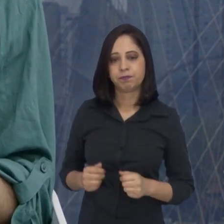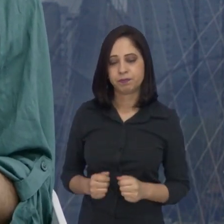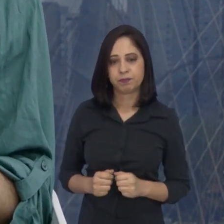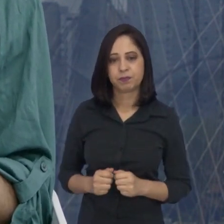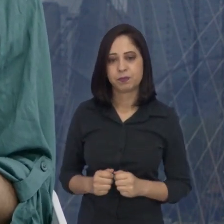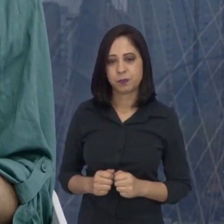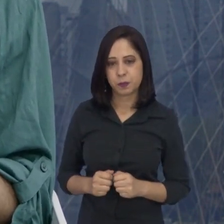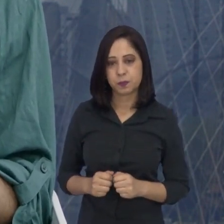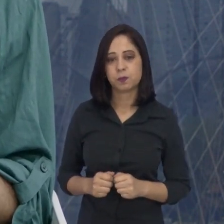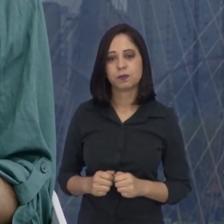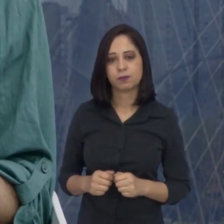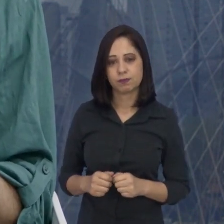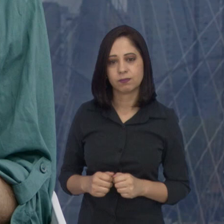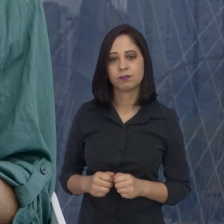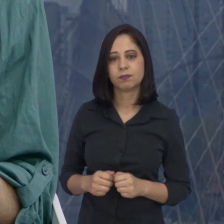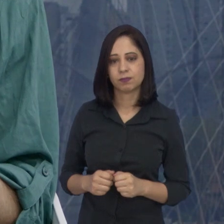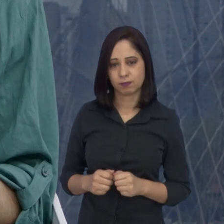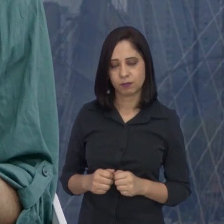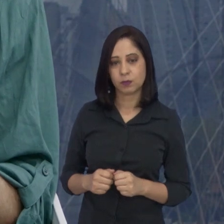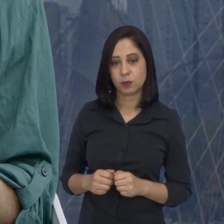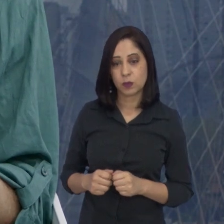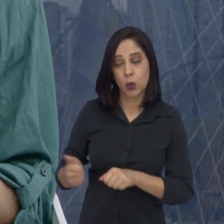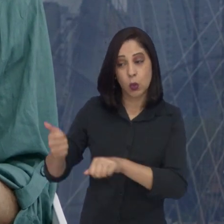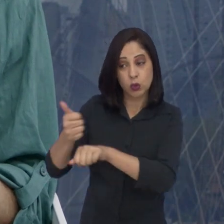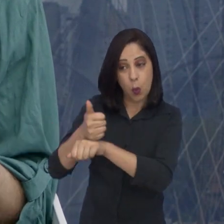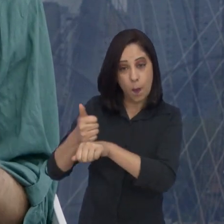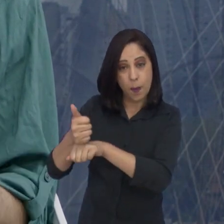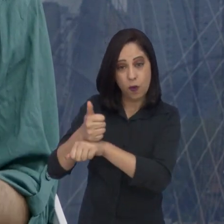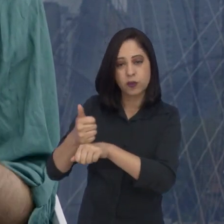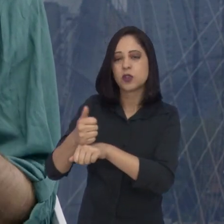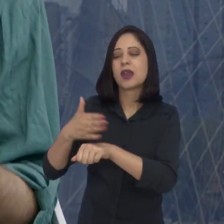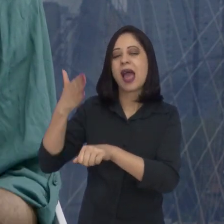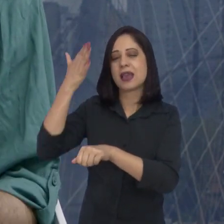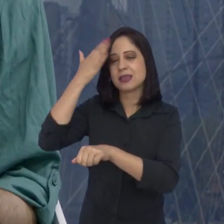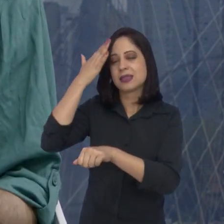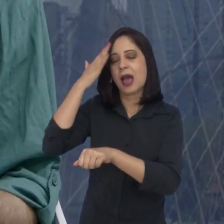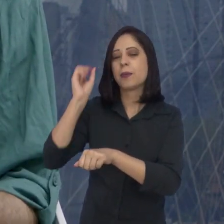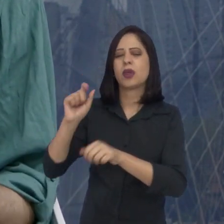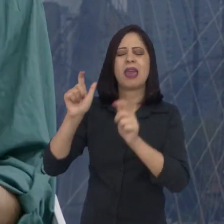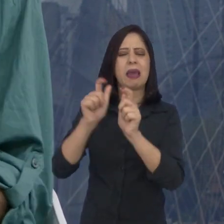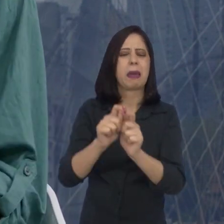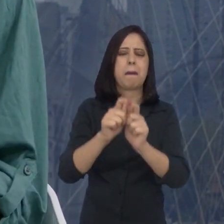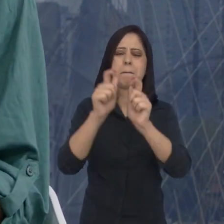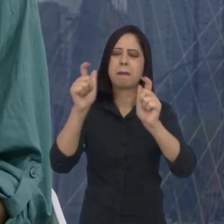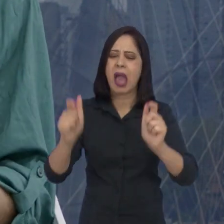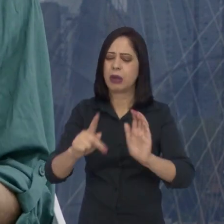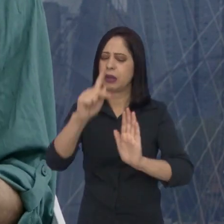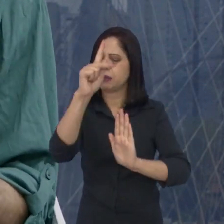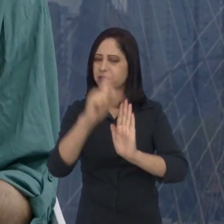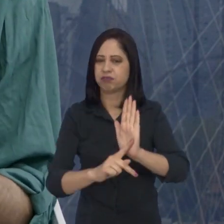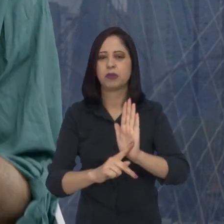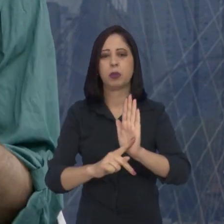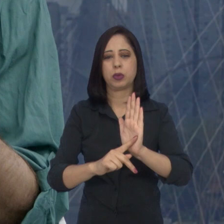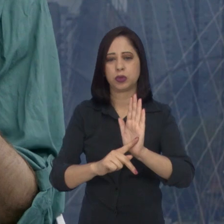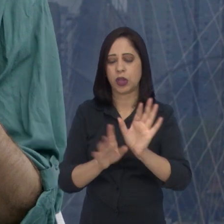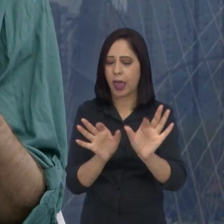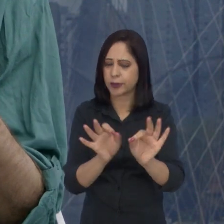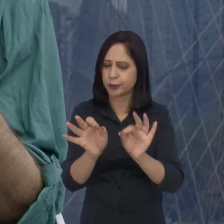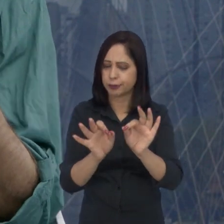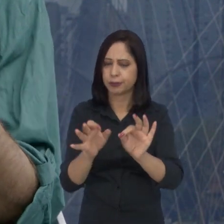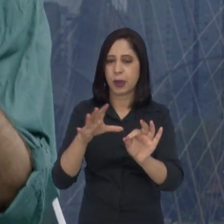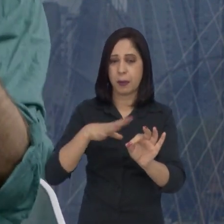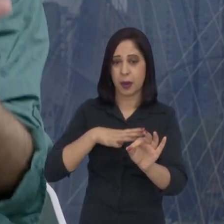tem o conhecimento de que a maioria dos planos, né, que o planejamento urbano é um plano